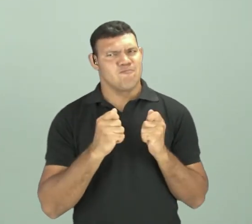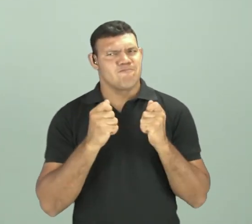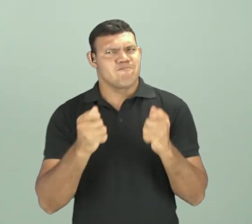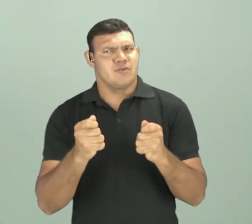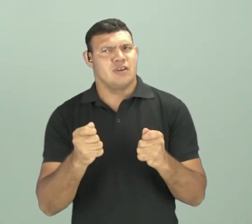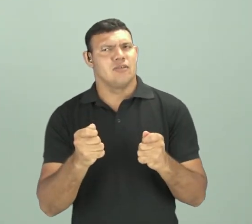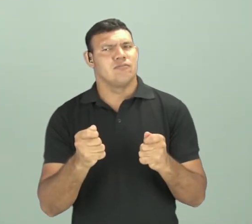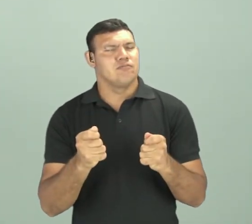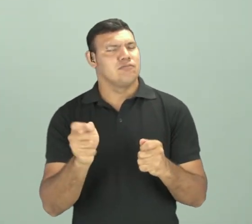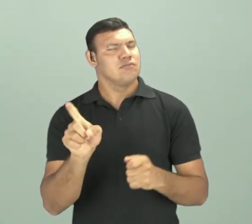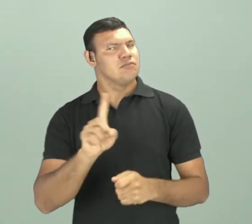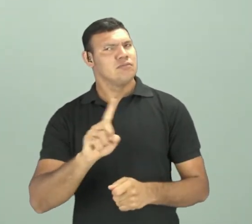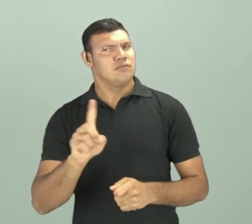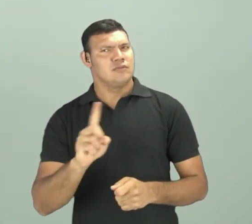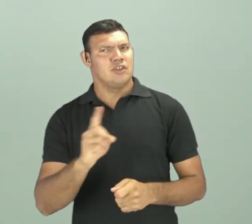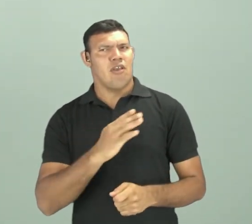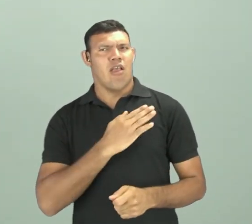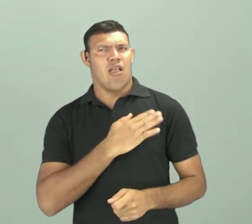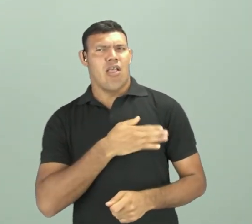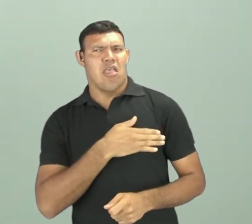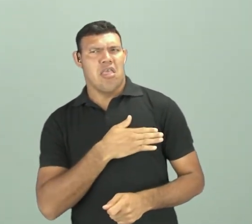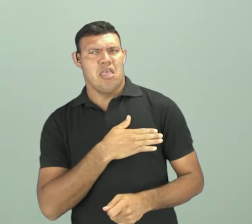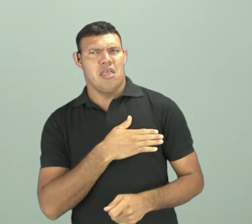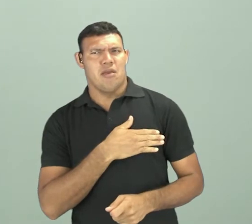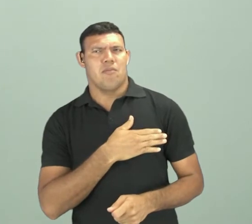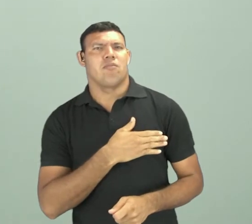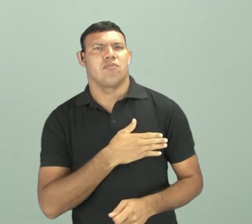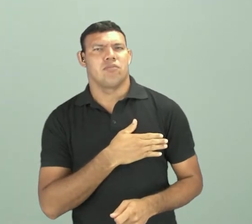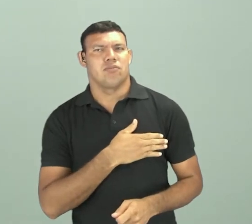Não consegue falar, coração, para,